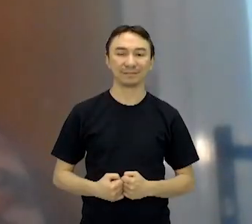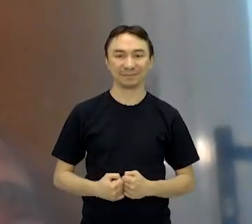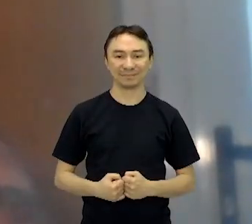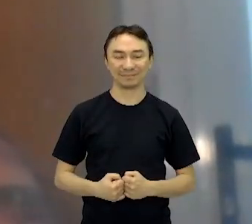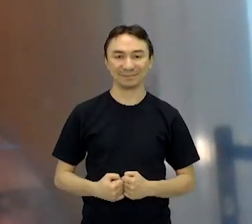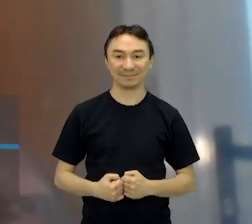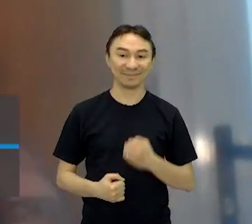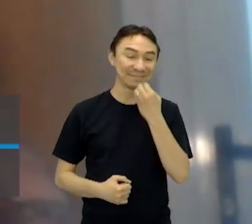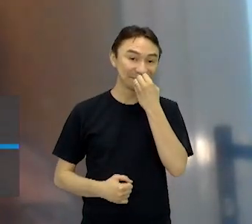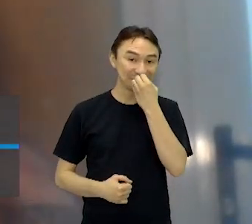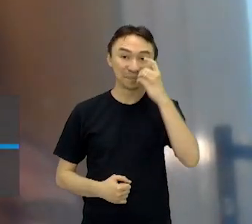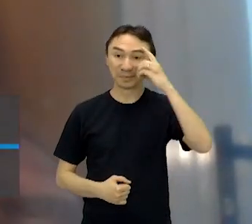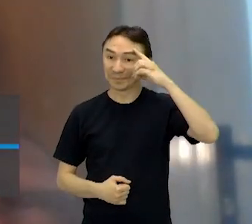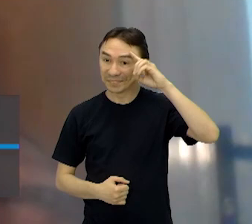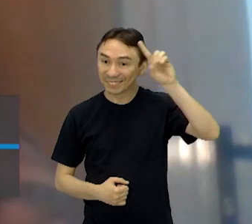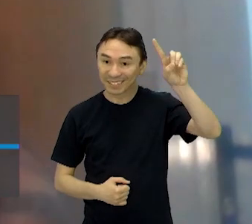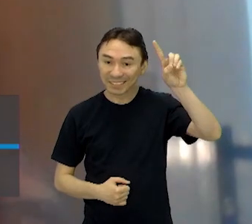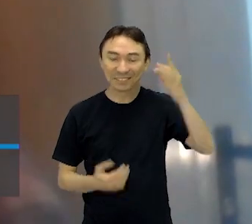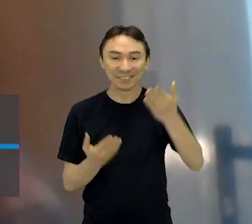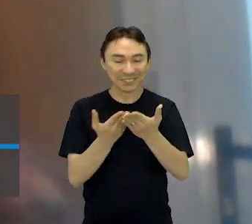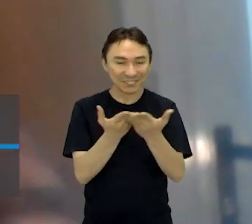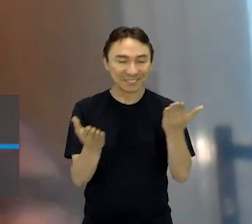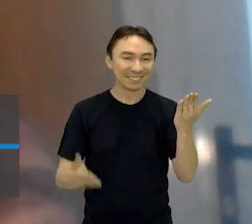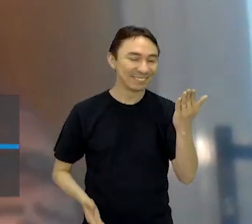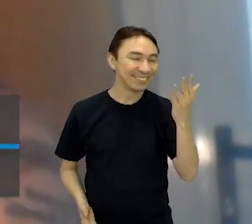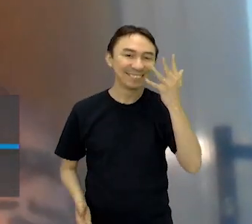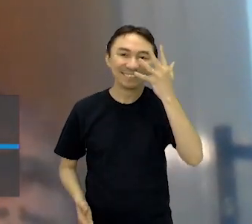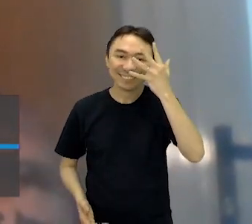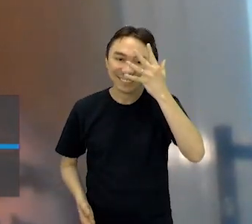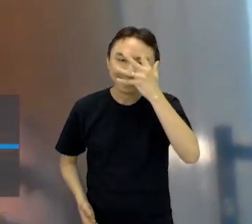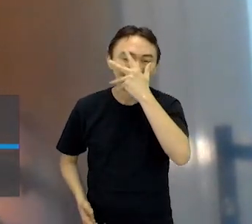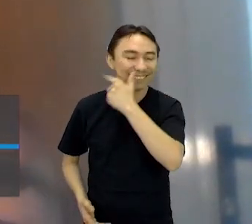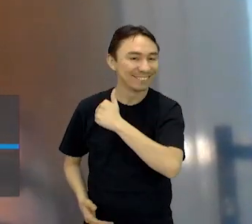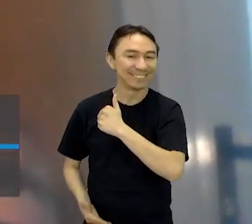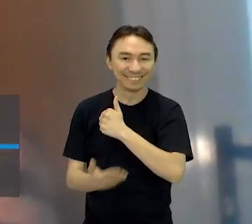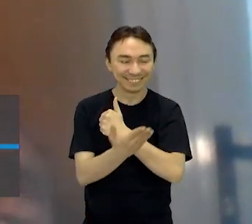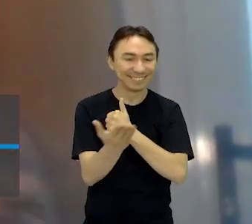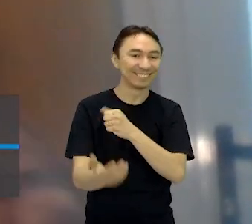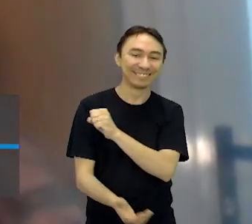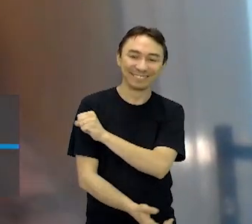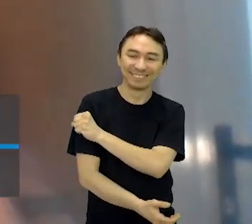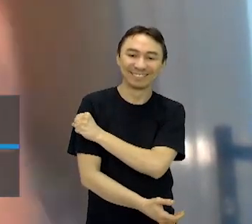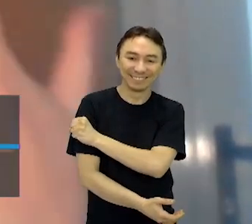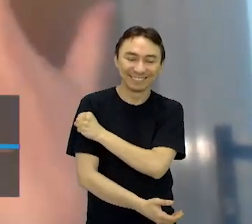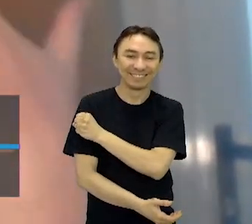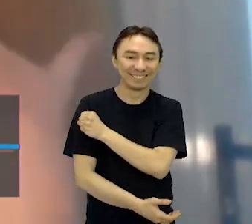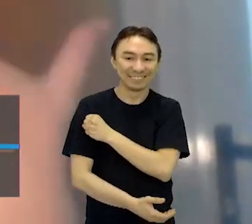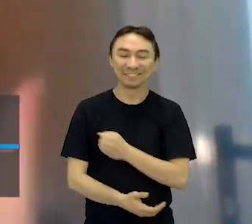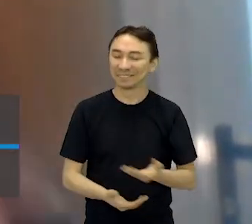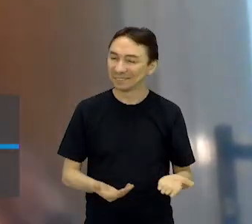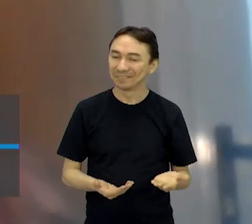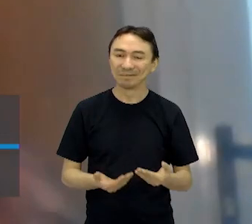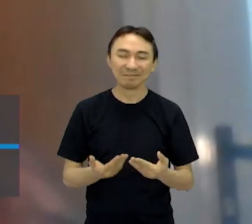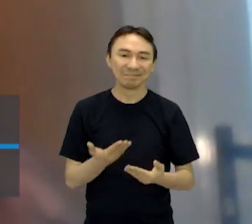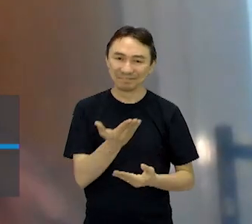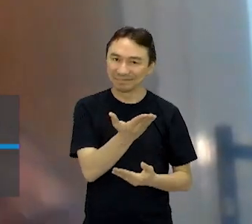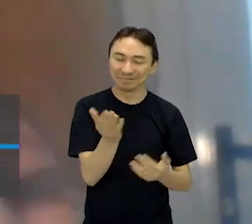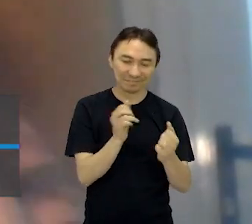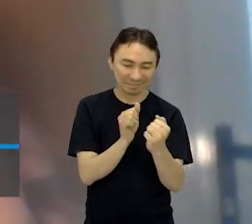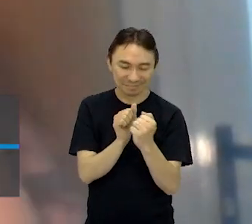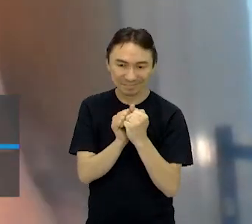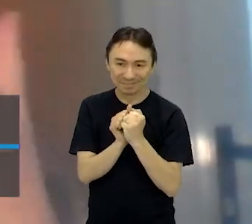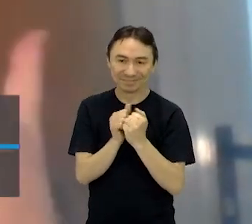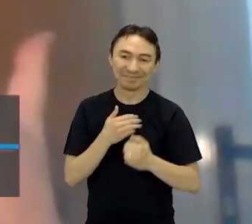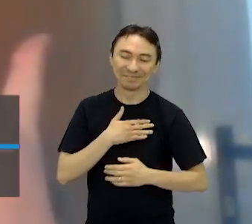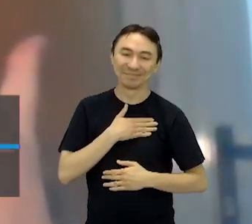Bom dia, gente linda, gente bonita do oitavo ano. Que prazer estar com vocês agora